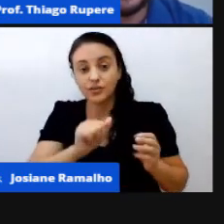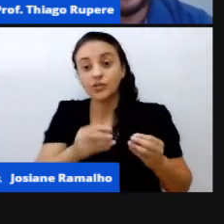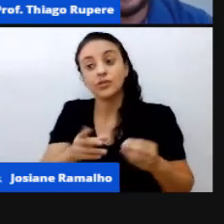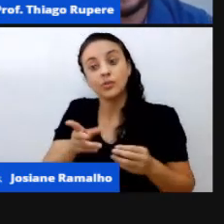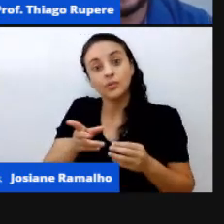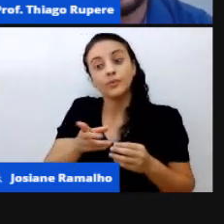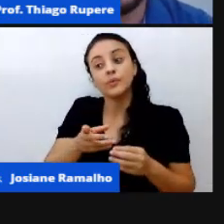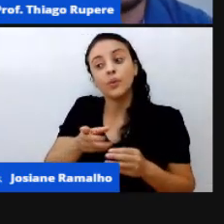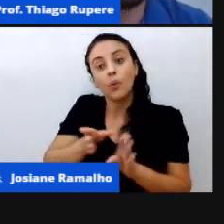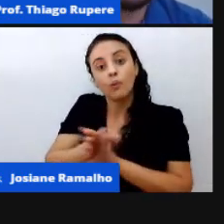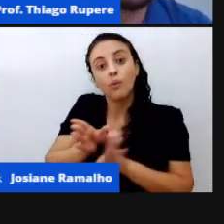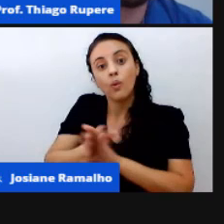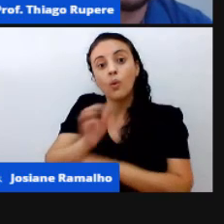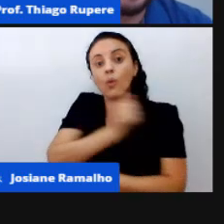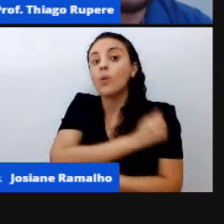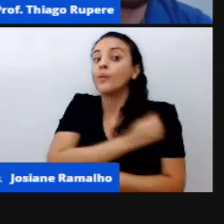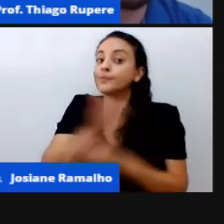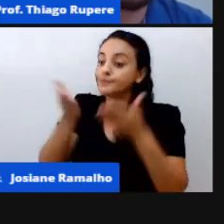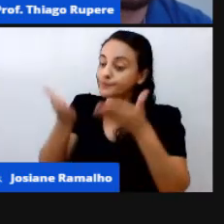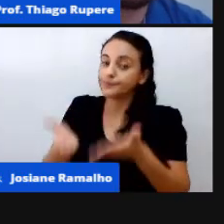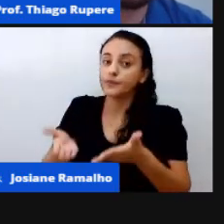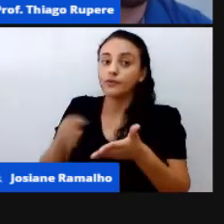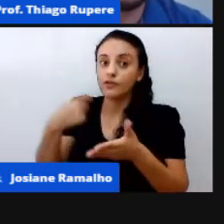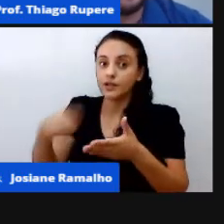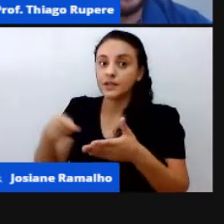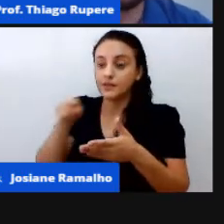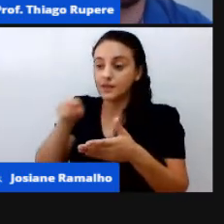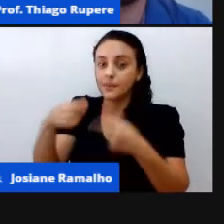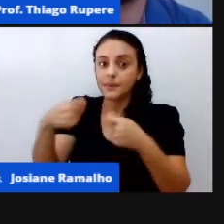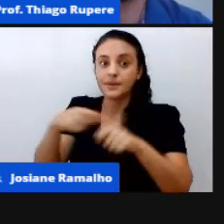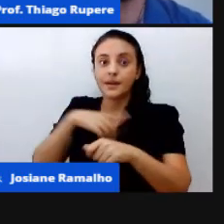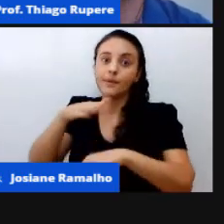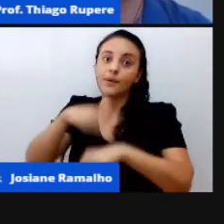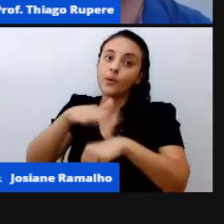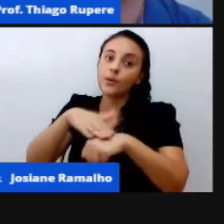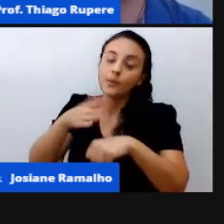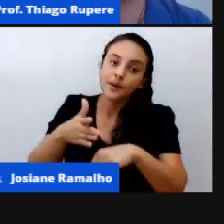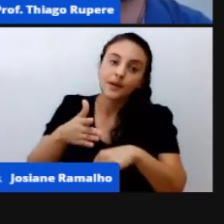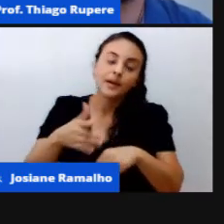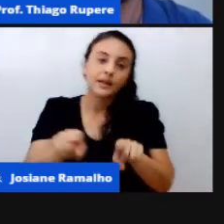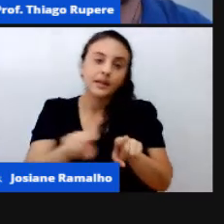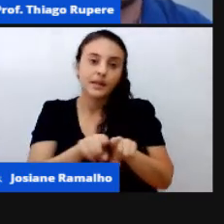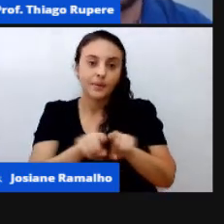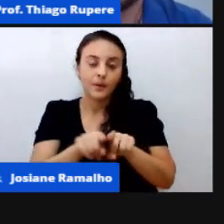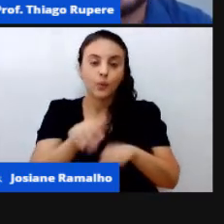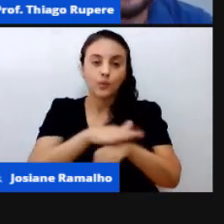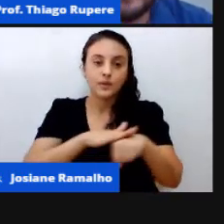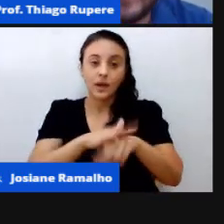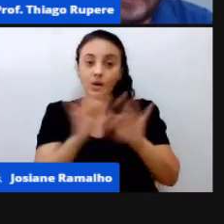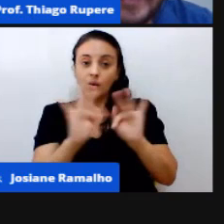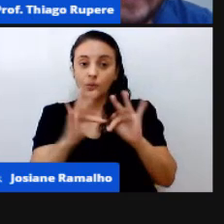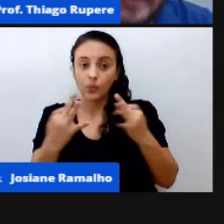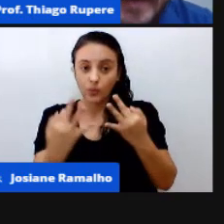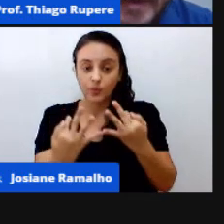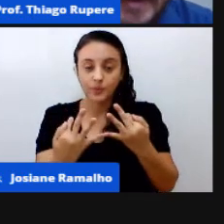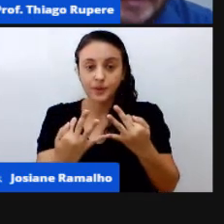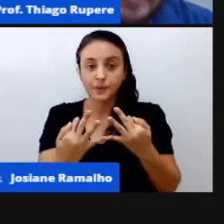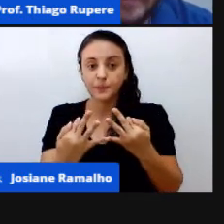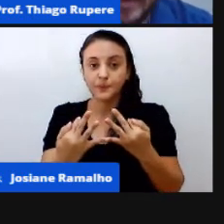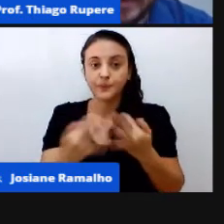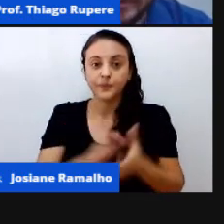compromisso, no caso também os familiares, de construir esse conhecimento. Então, as metodologias ativas aqui, elas